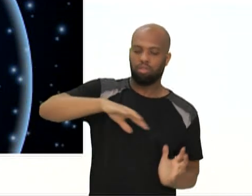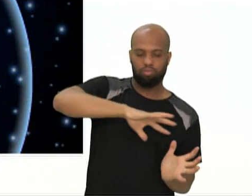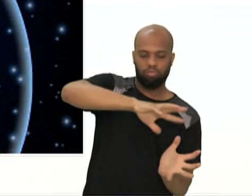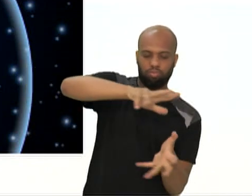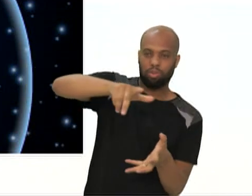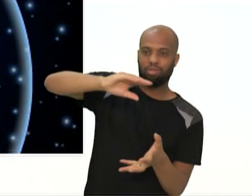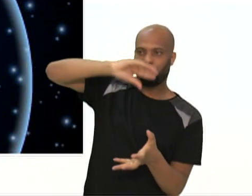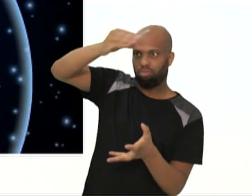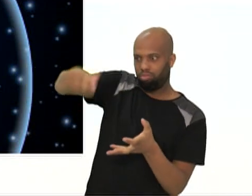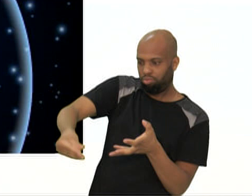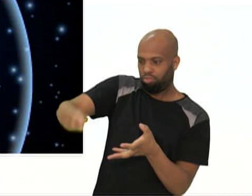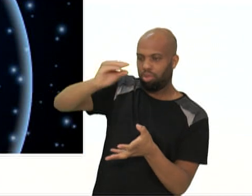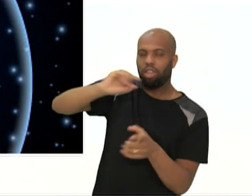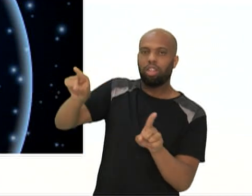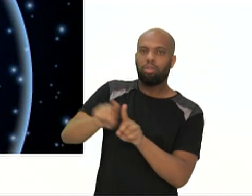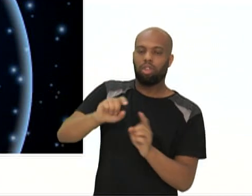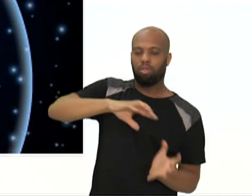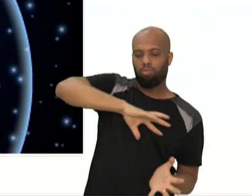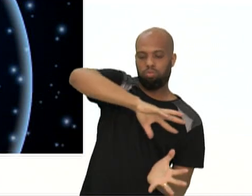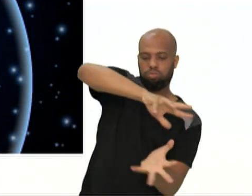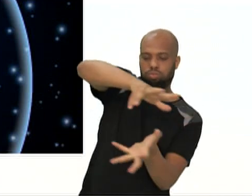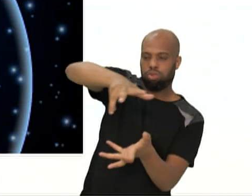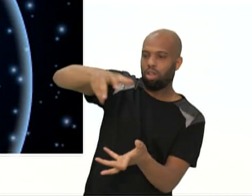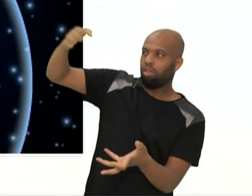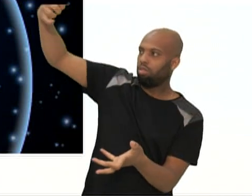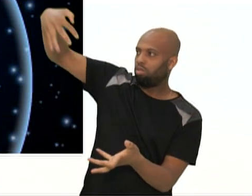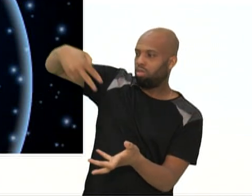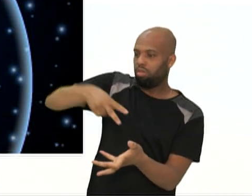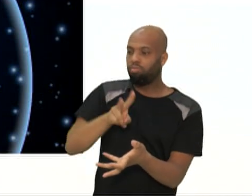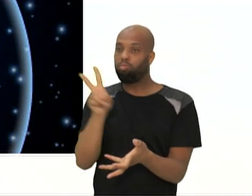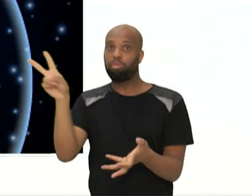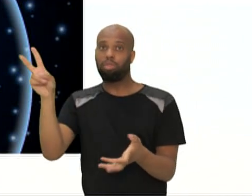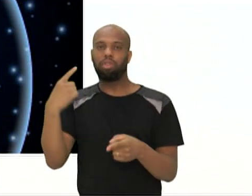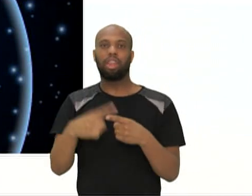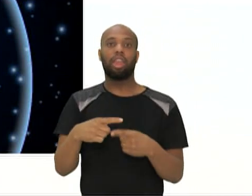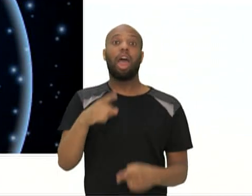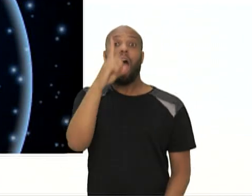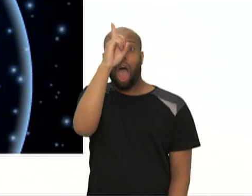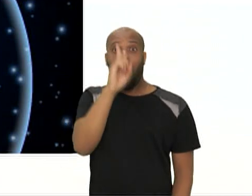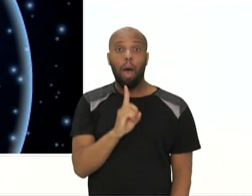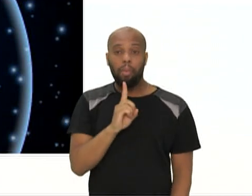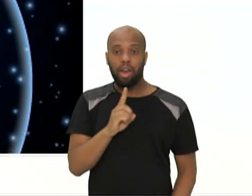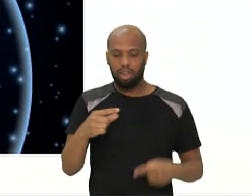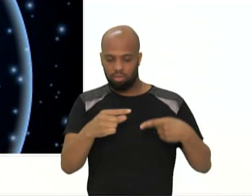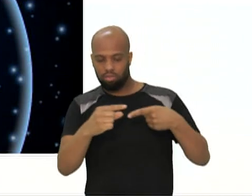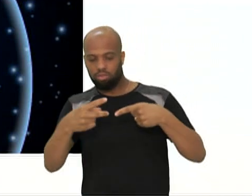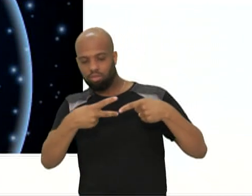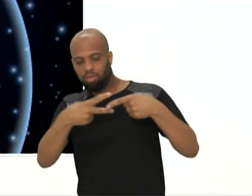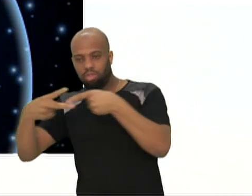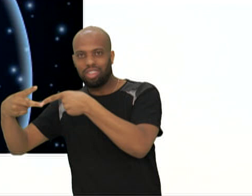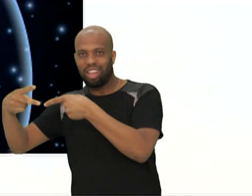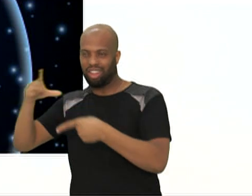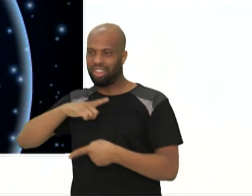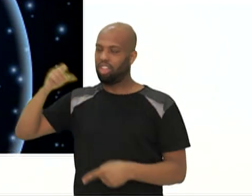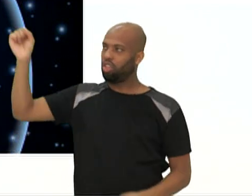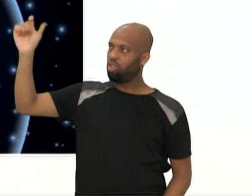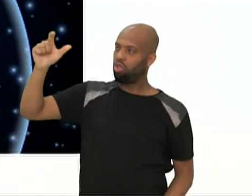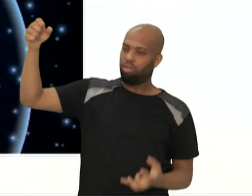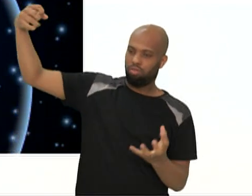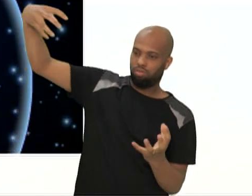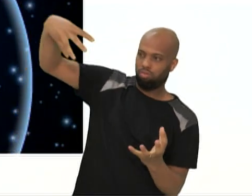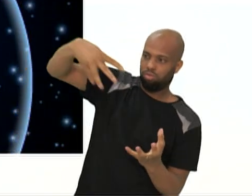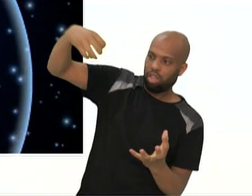atmosfera e do efeito estufa. Conforme você pode visualizar as setas amarelas que estão saindo do Sol, atravessando a